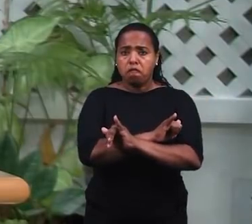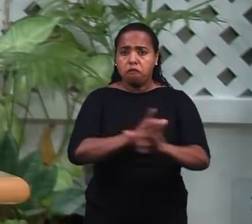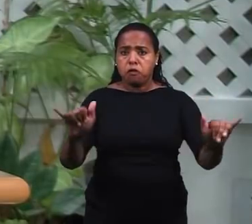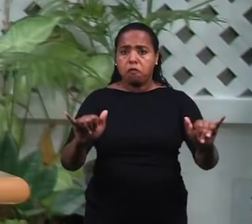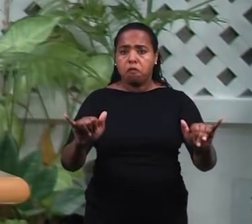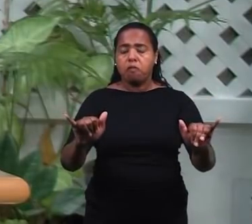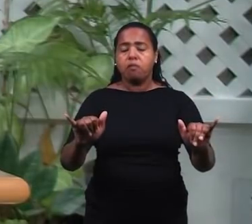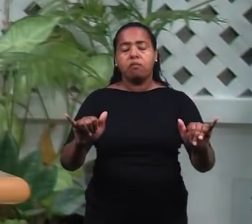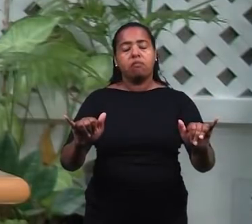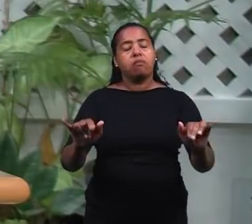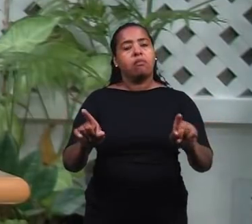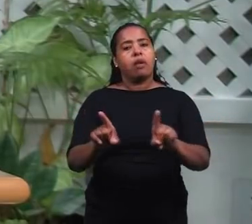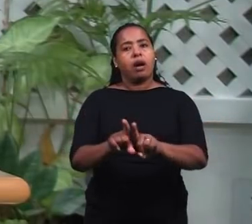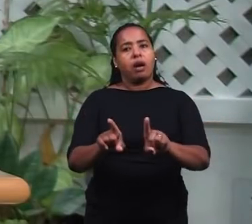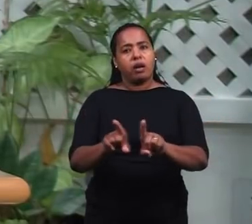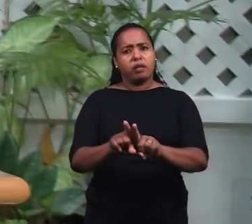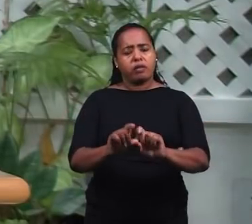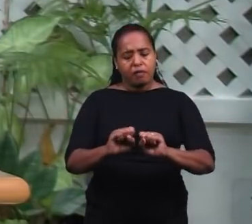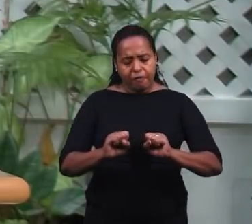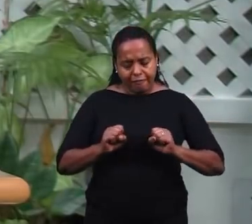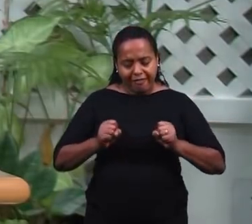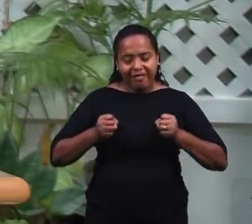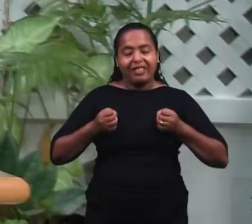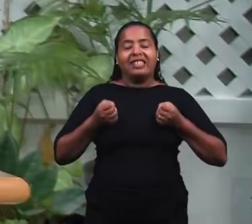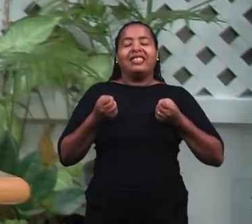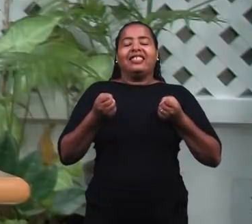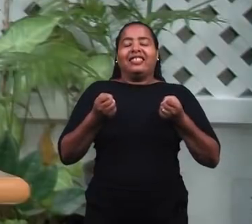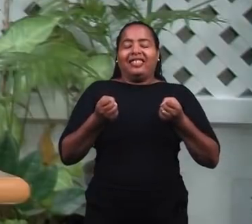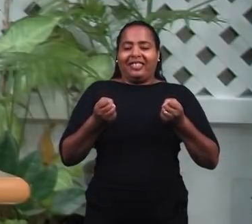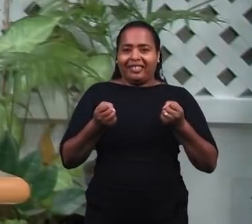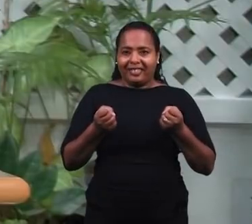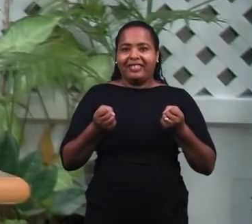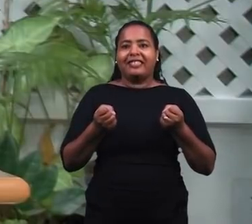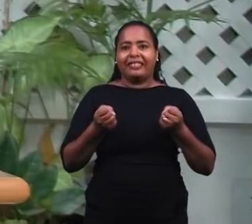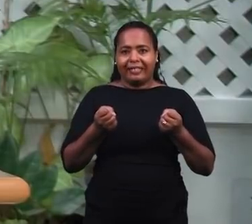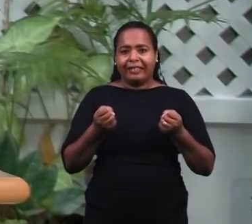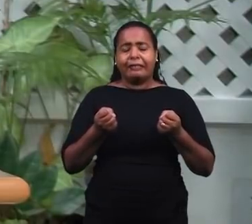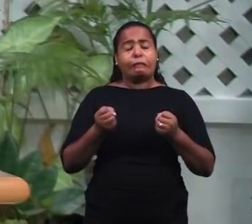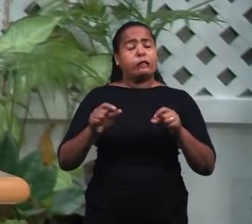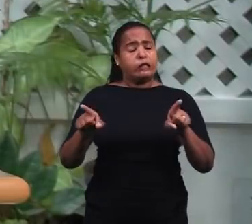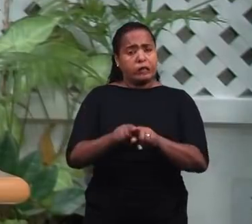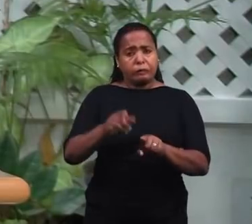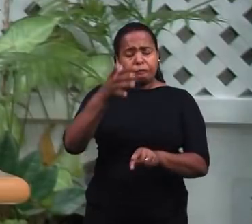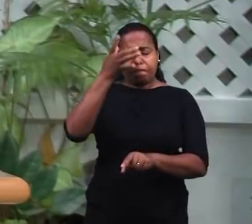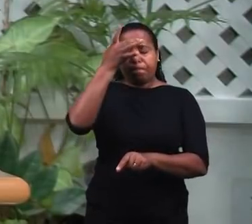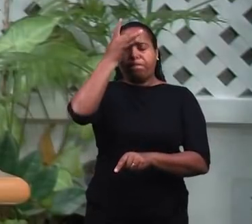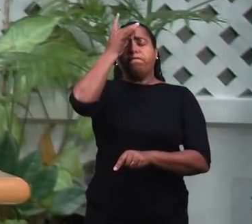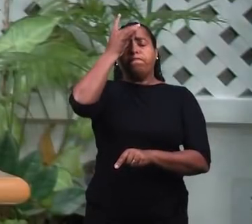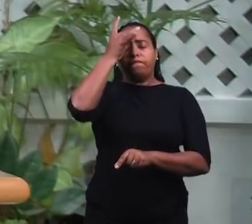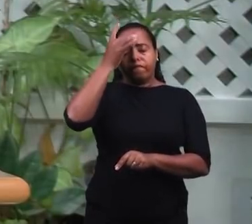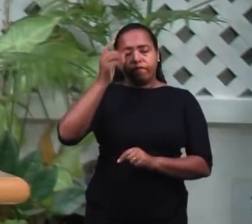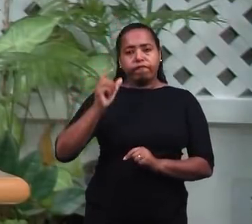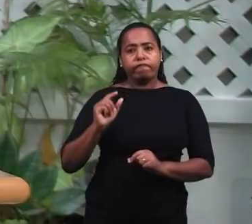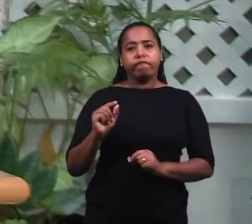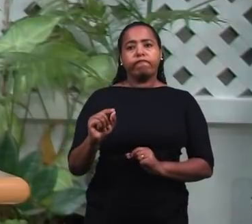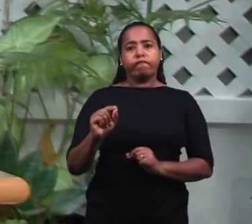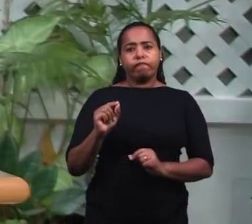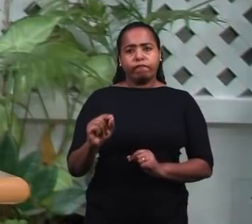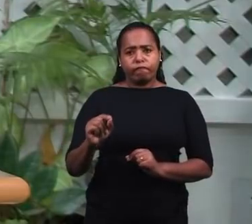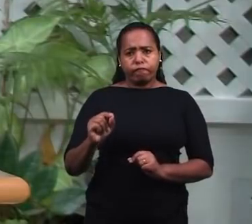aviso e, ao mesmo tempo, um fortalecimento. E a consciência de